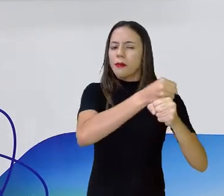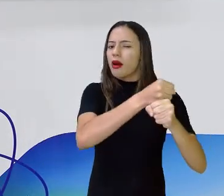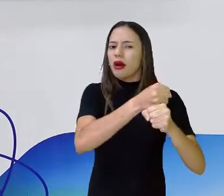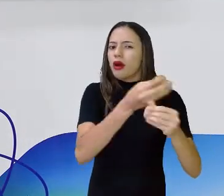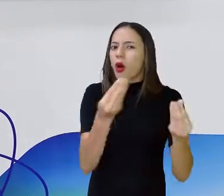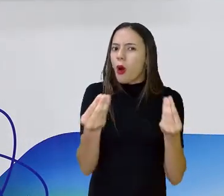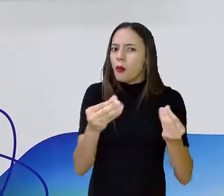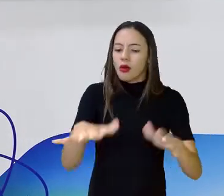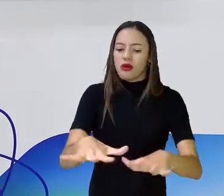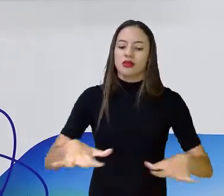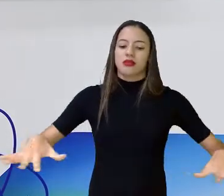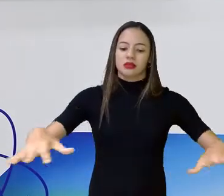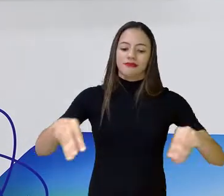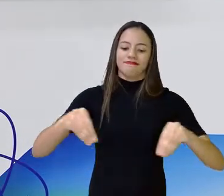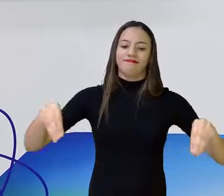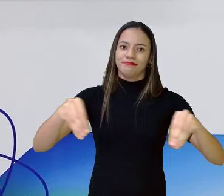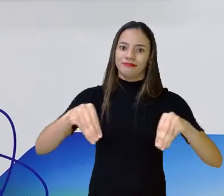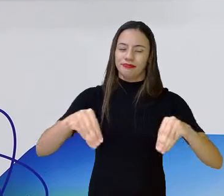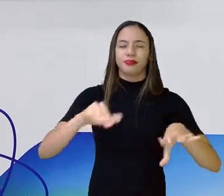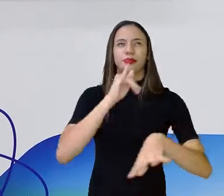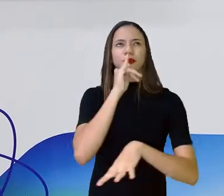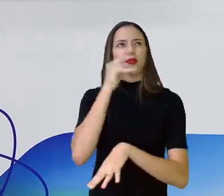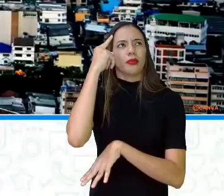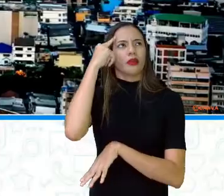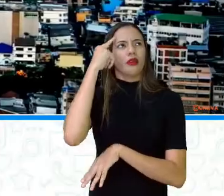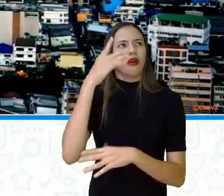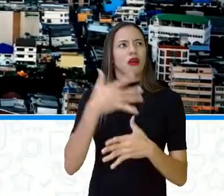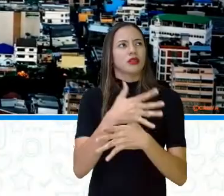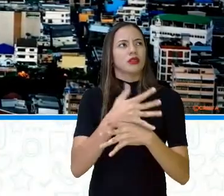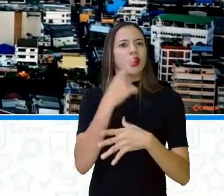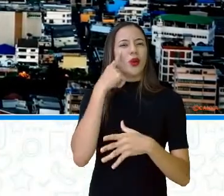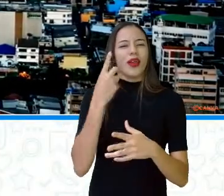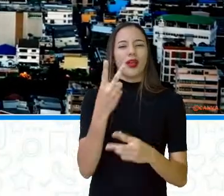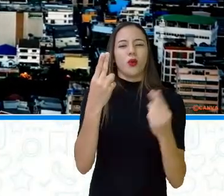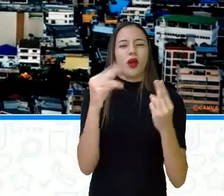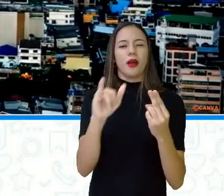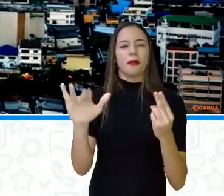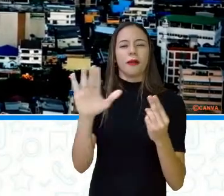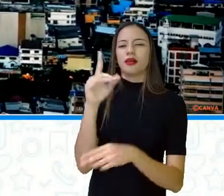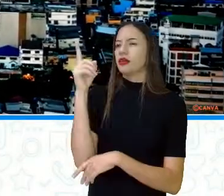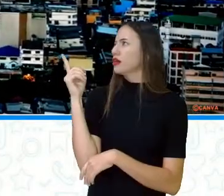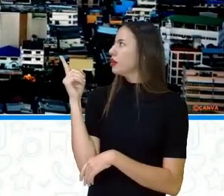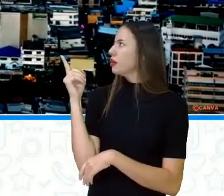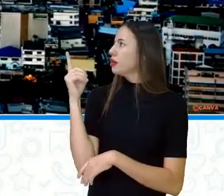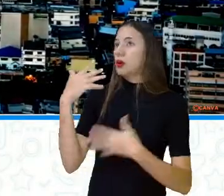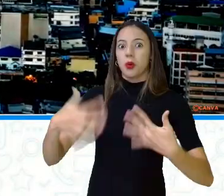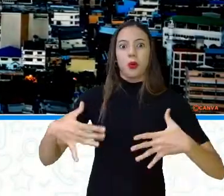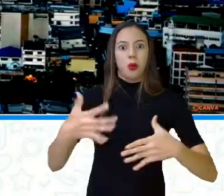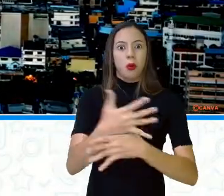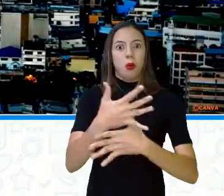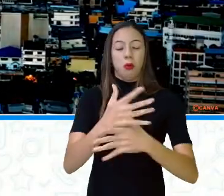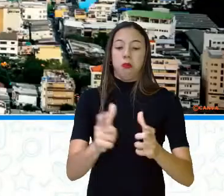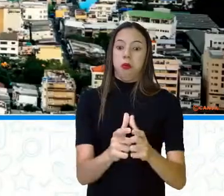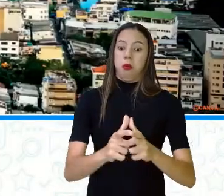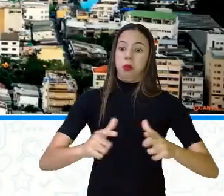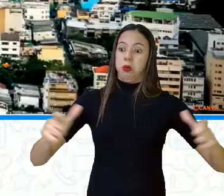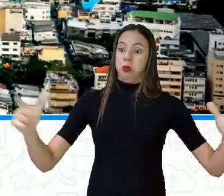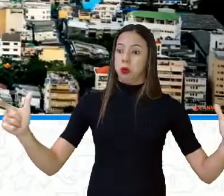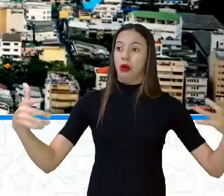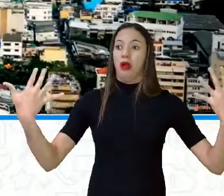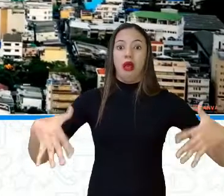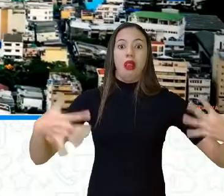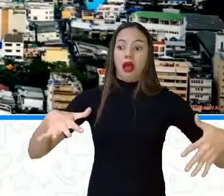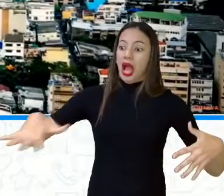solo. Se eu penso na cidade como essa imagem que vocês estão vendo aí, nessa cidade gigantesca, áreas e